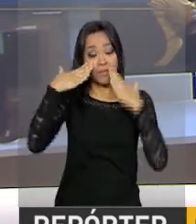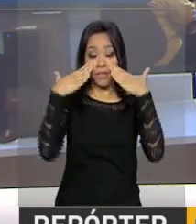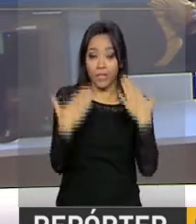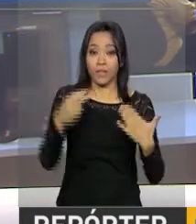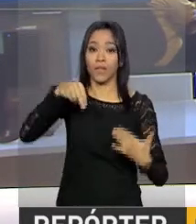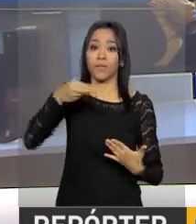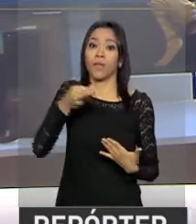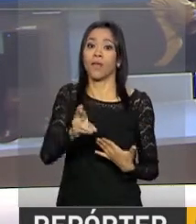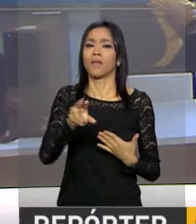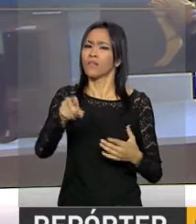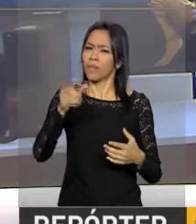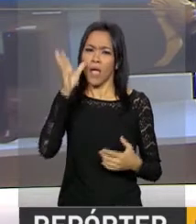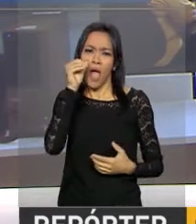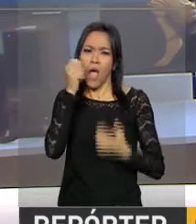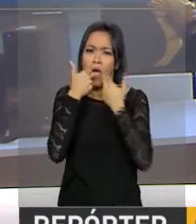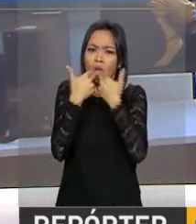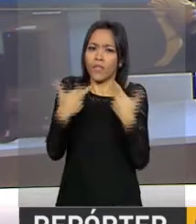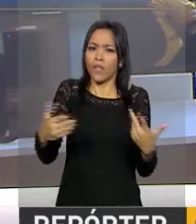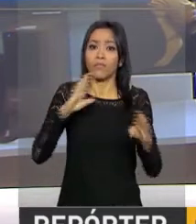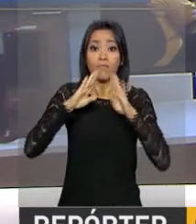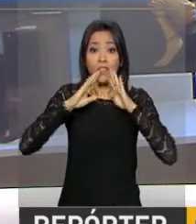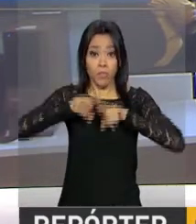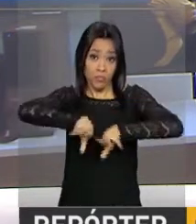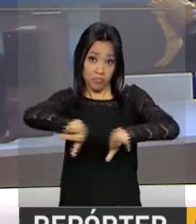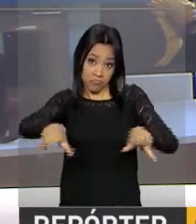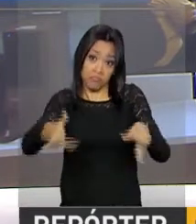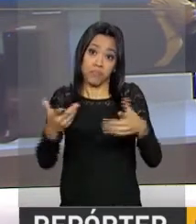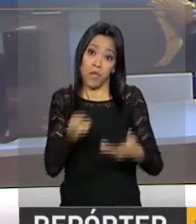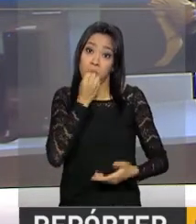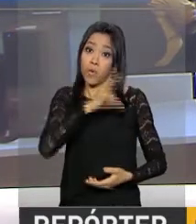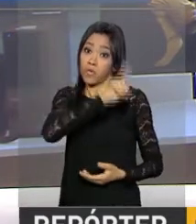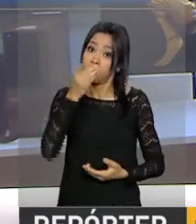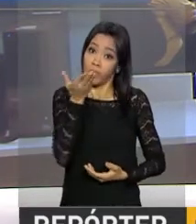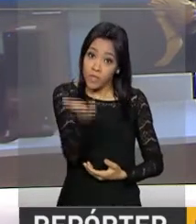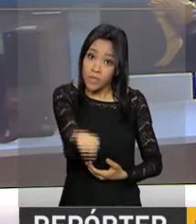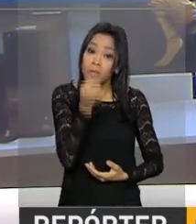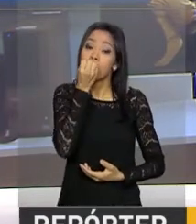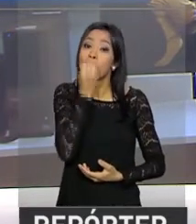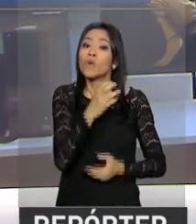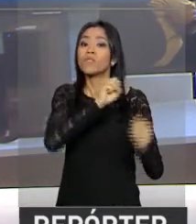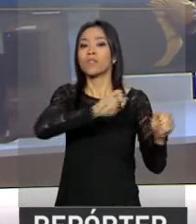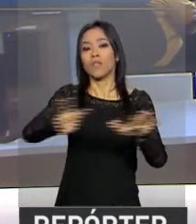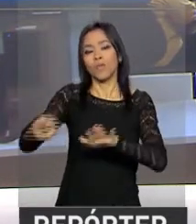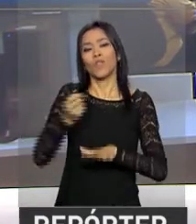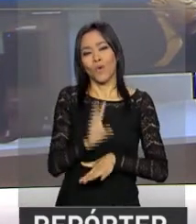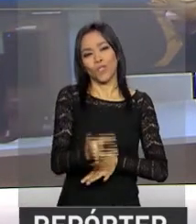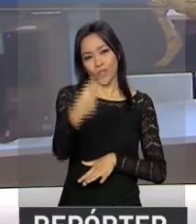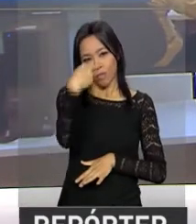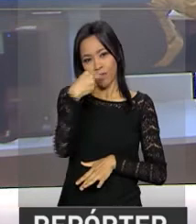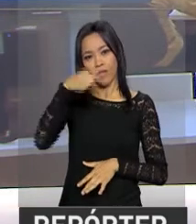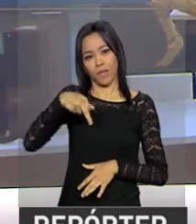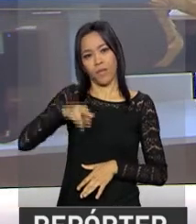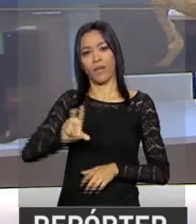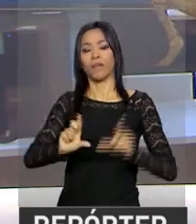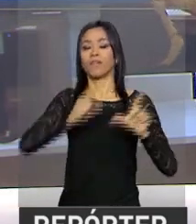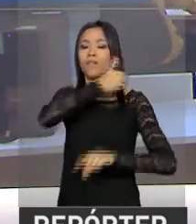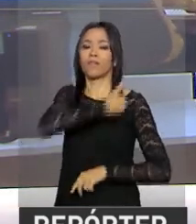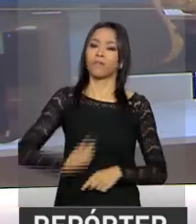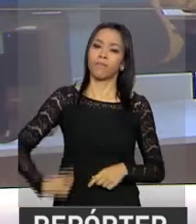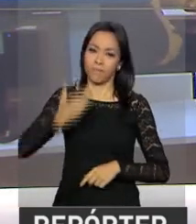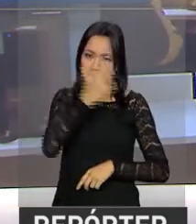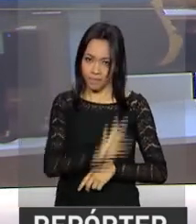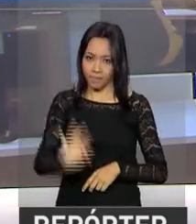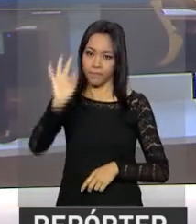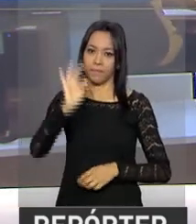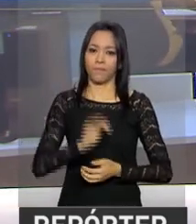nbr acompanhe também as novidades em nossas redes sociais bom dia pra você uma boa semana e continue com a gente aqui na nbr a tv